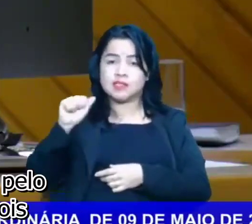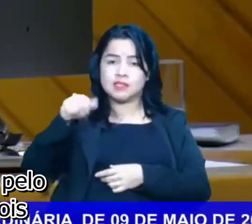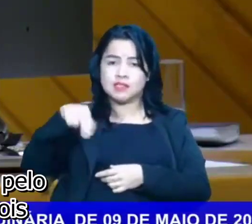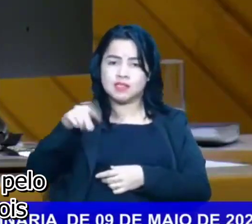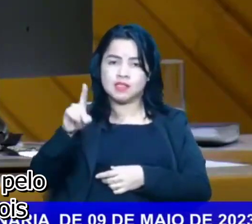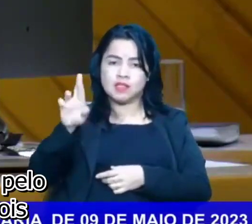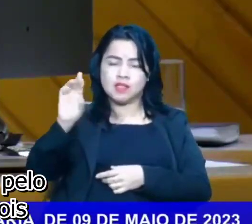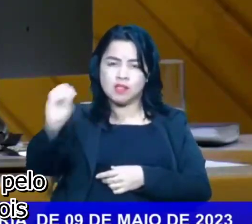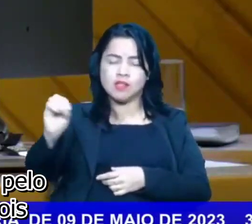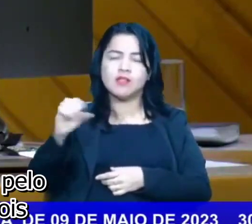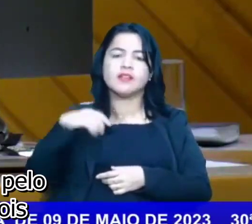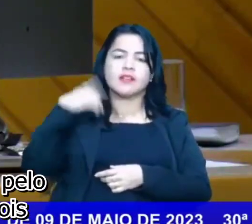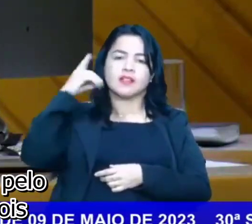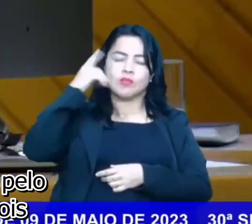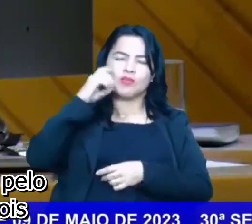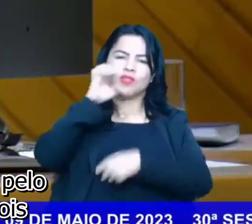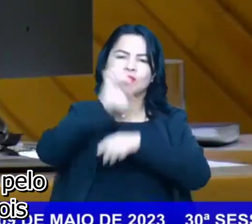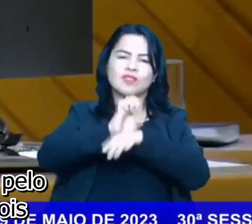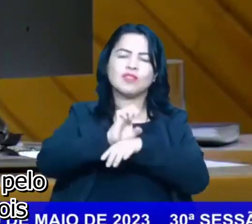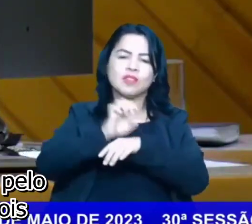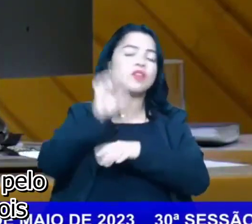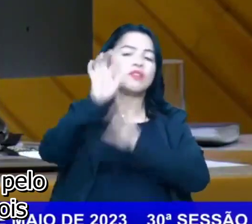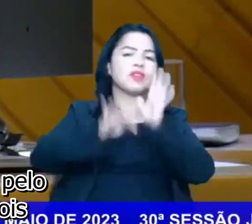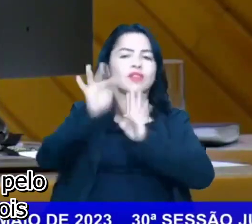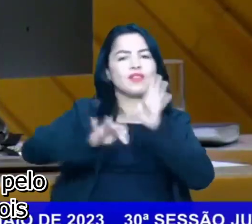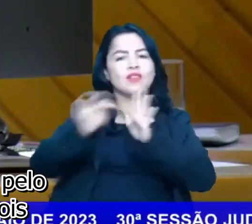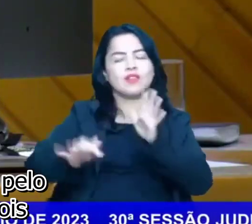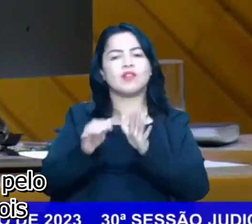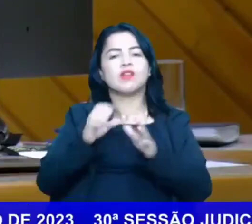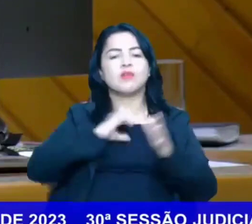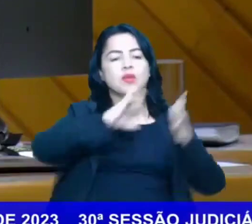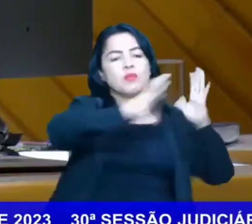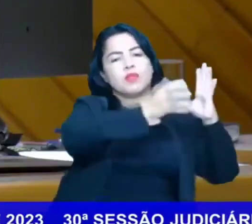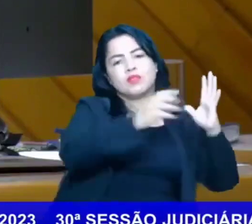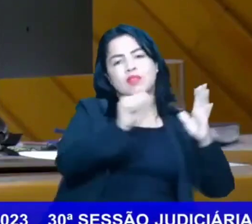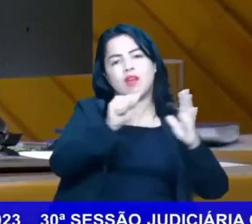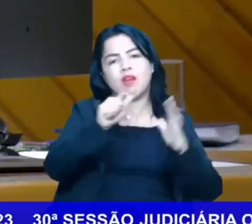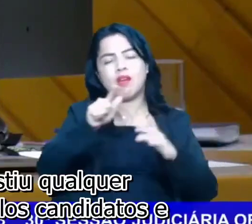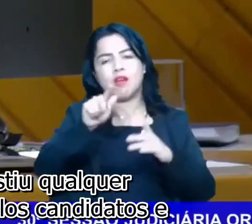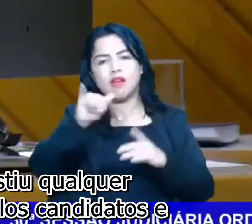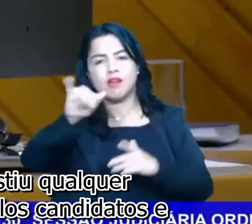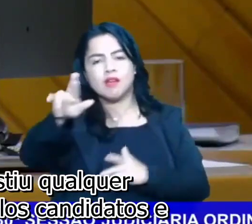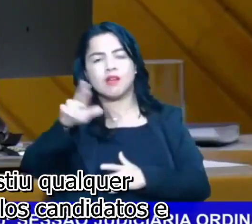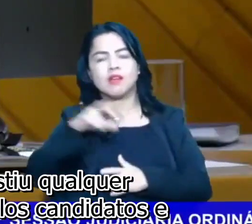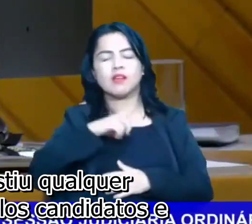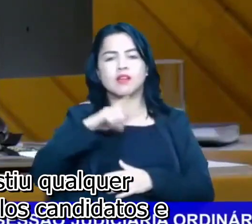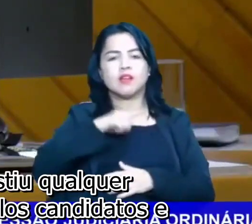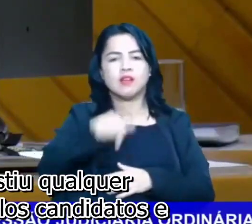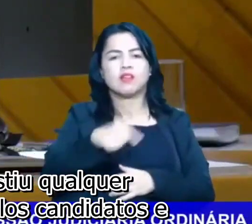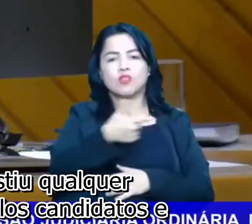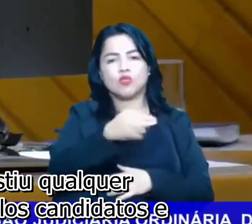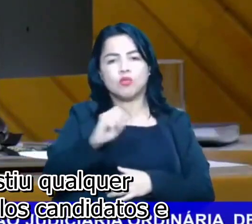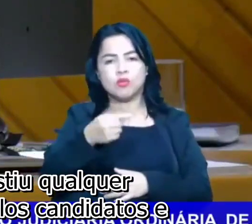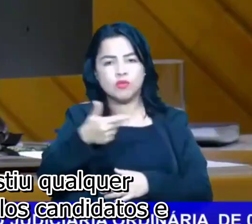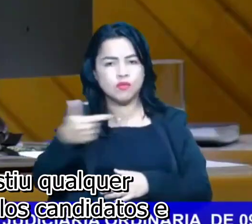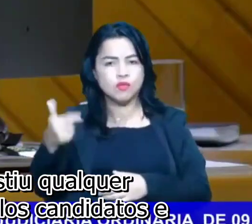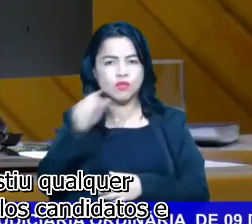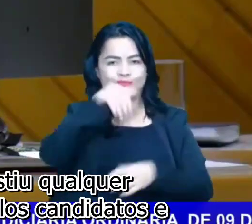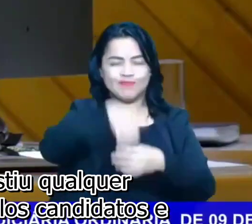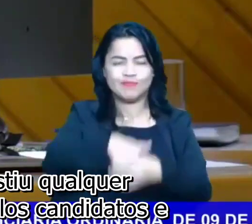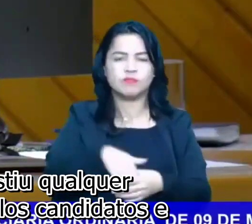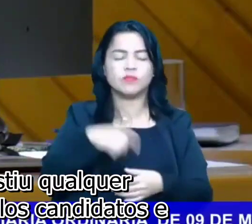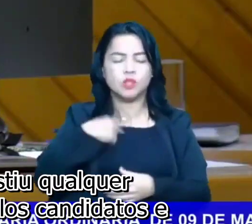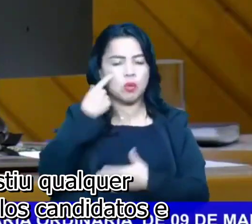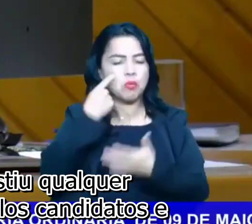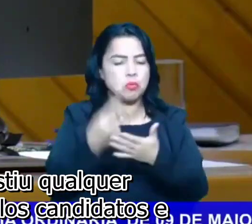ambos candidatos ao cargo de deputado federal pelo AGIR nas eleições 2022. Ao analisar os autos, o NACEP verificou que não